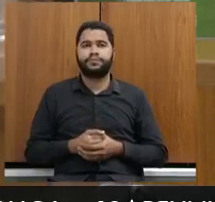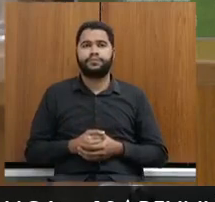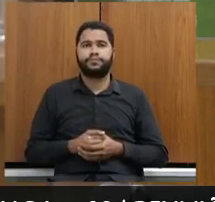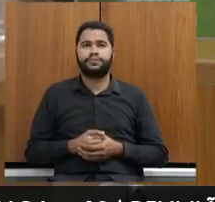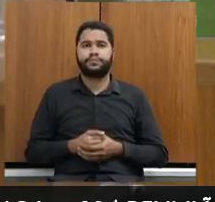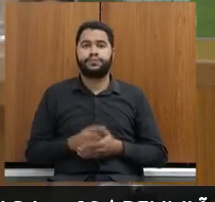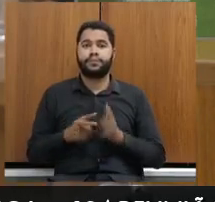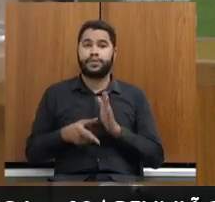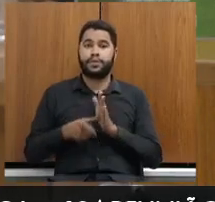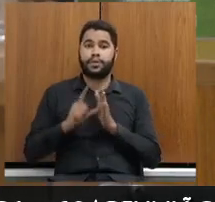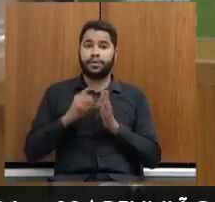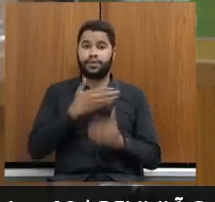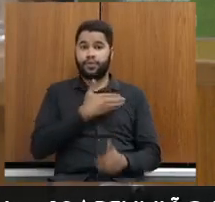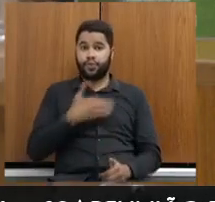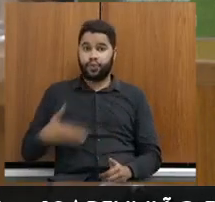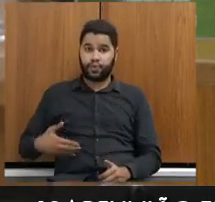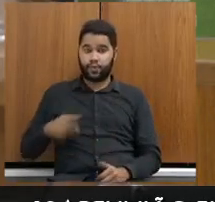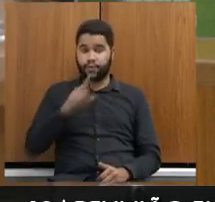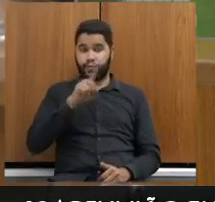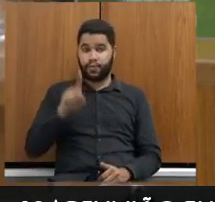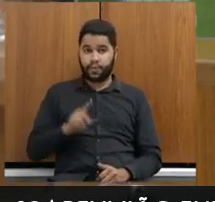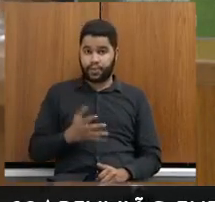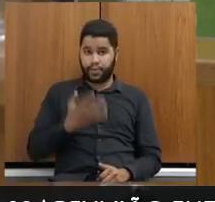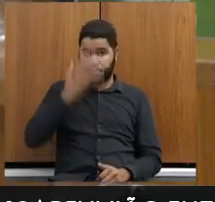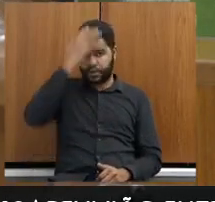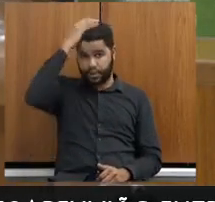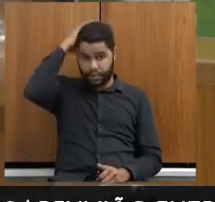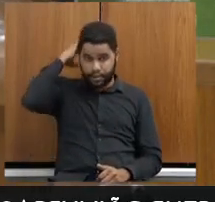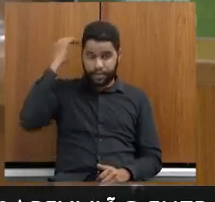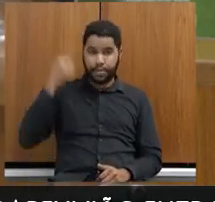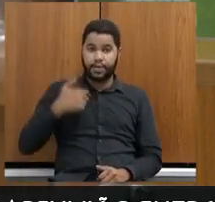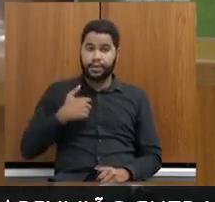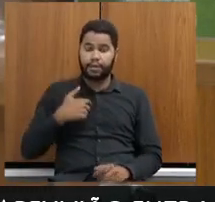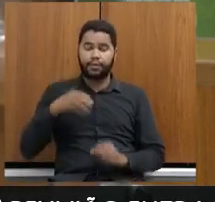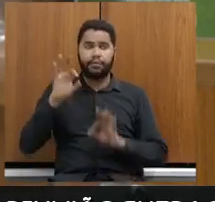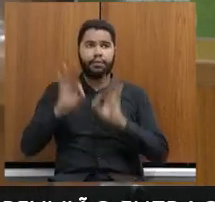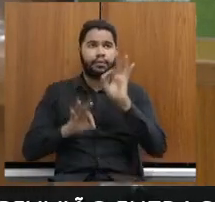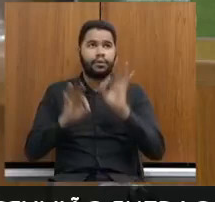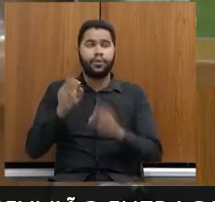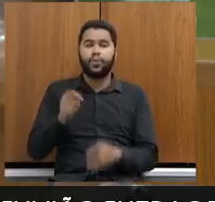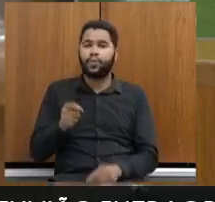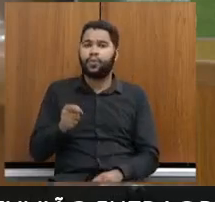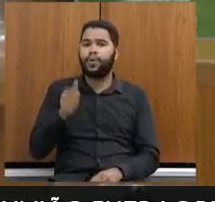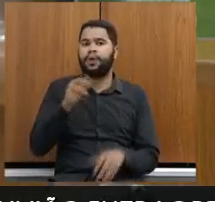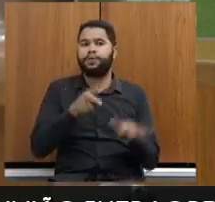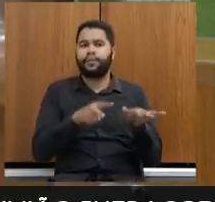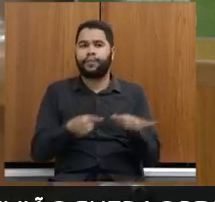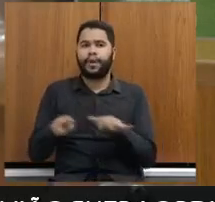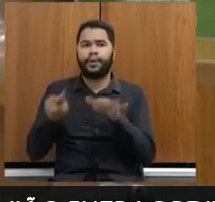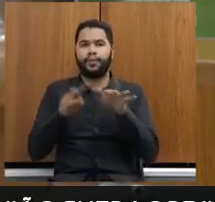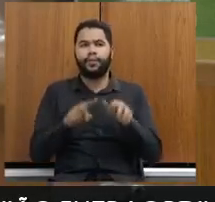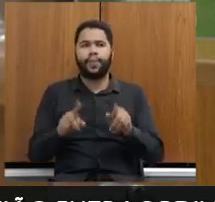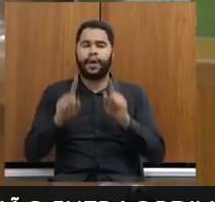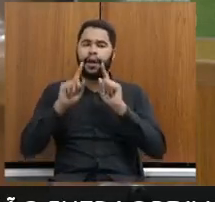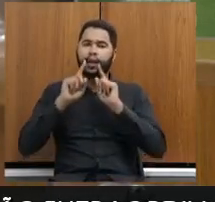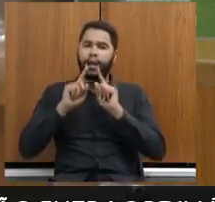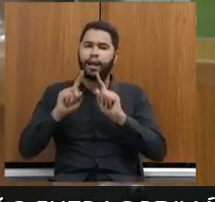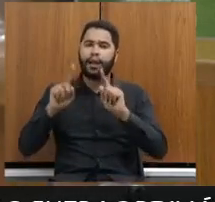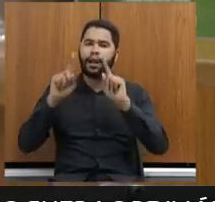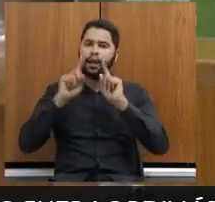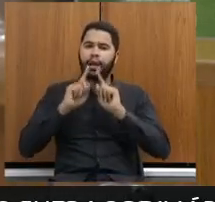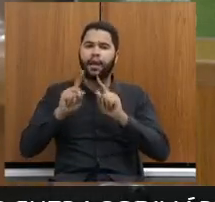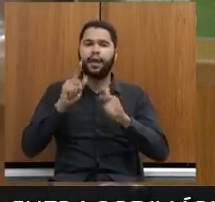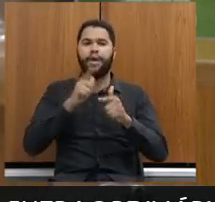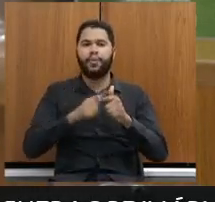antes do governo Zema se tinha algo que eu fazia quase toda a semana era reclamações de problemas